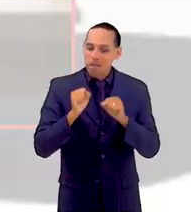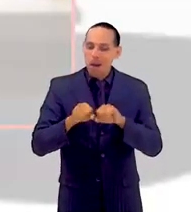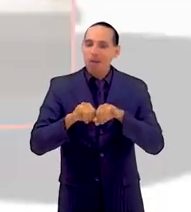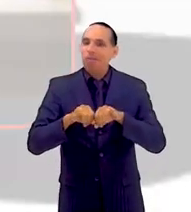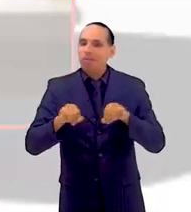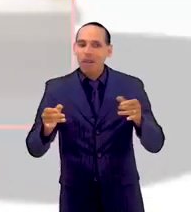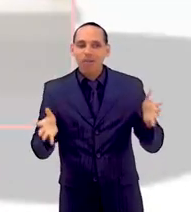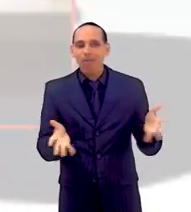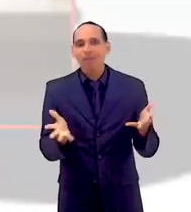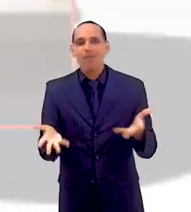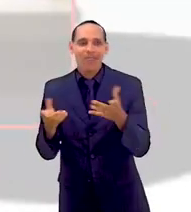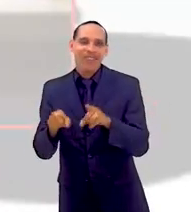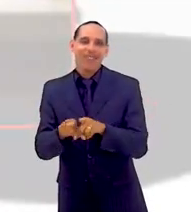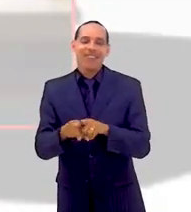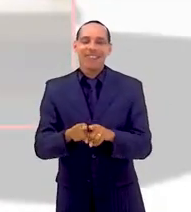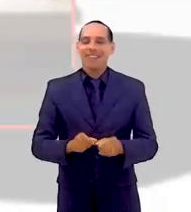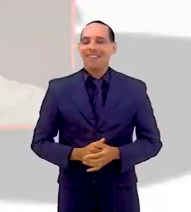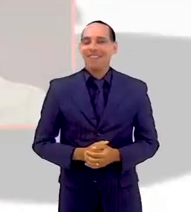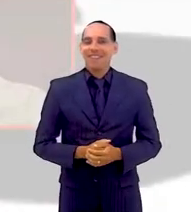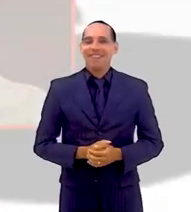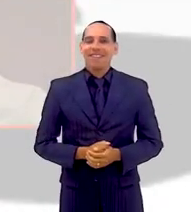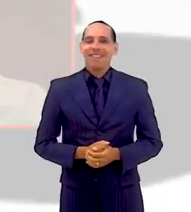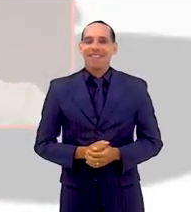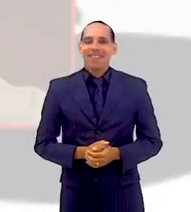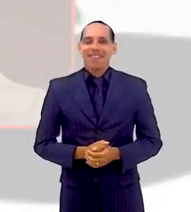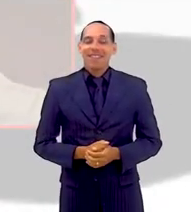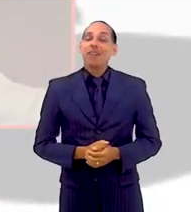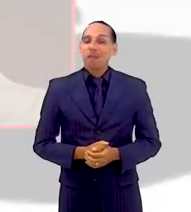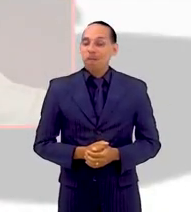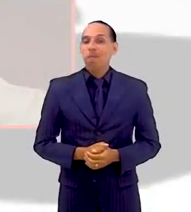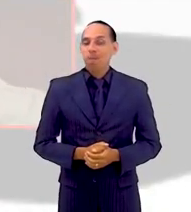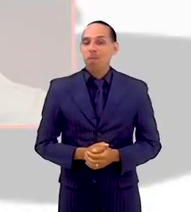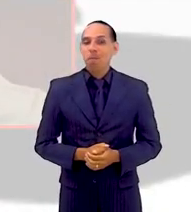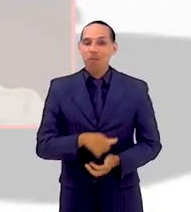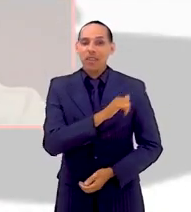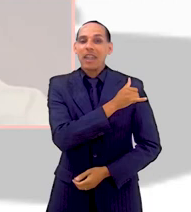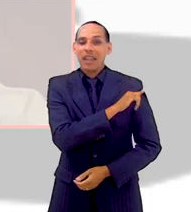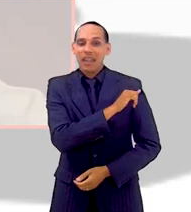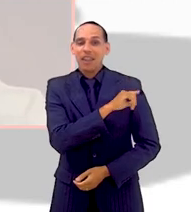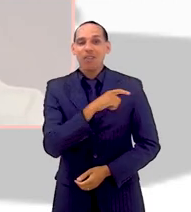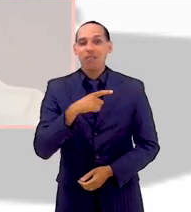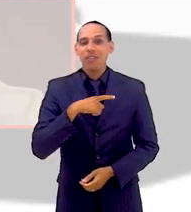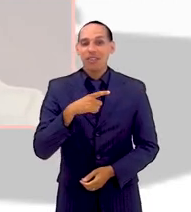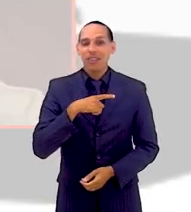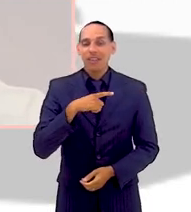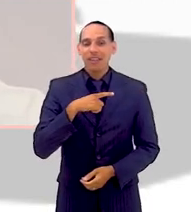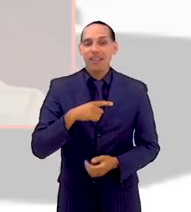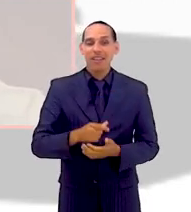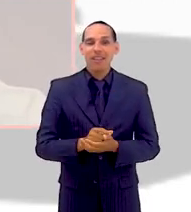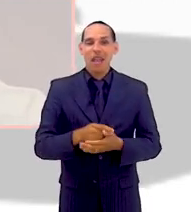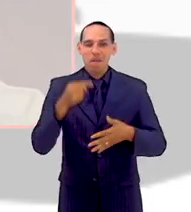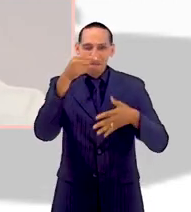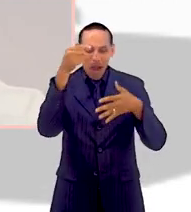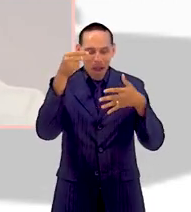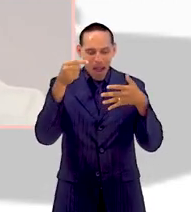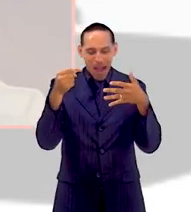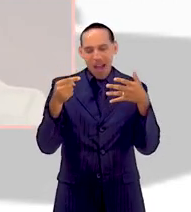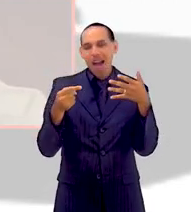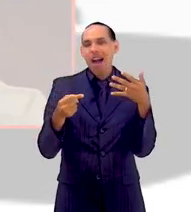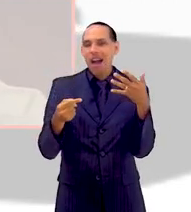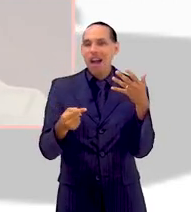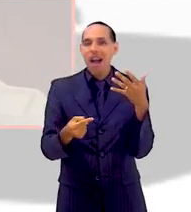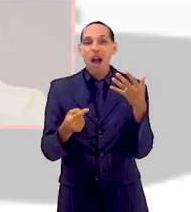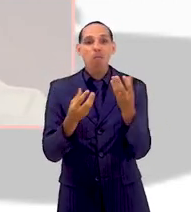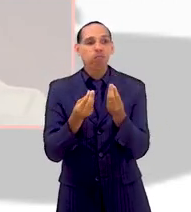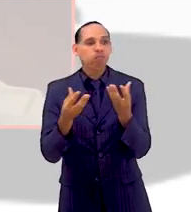nos acompanha, o nosso fiel espectador. O Rio de Janeiro tem um caleidoscópio de atrações turísticas muito